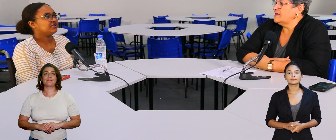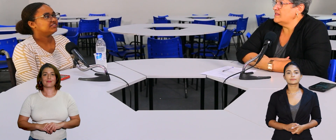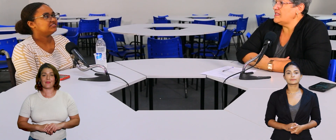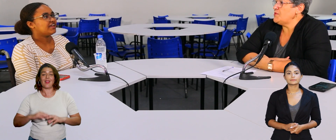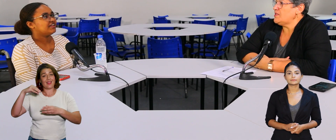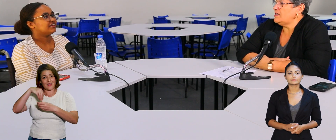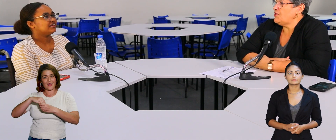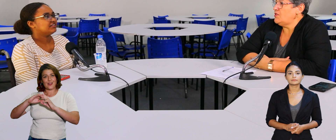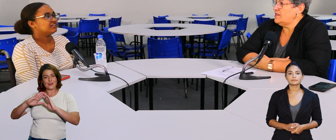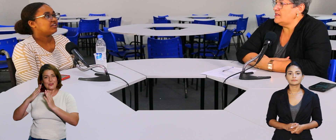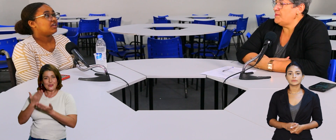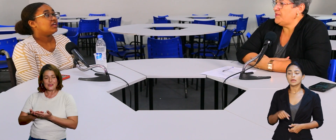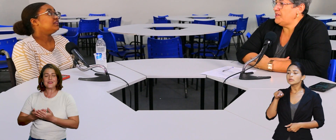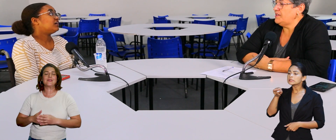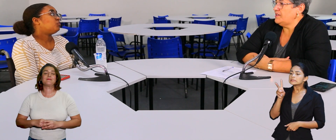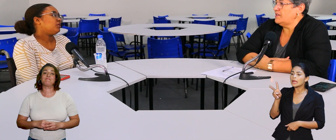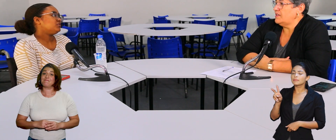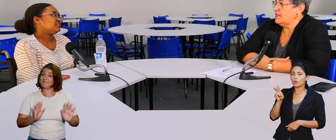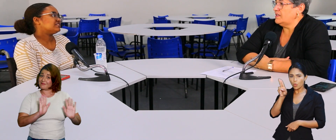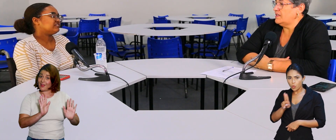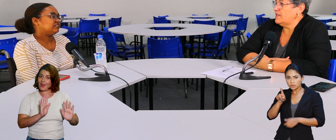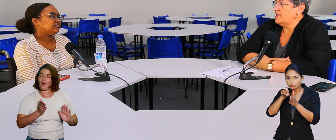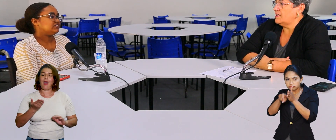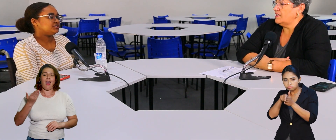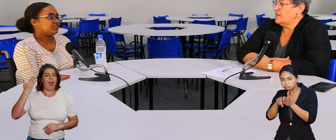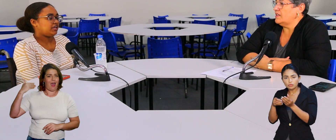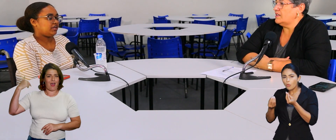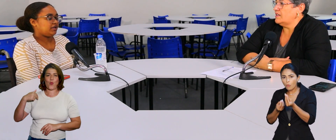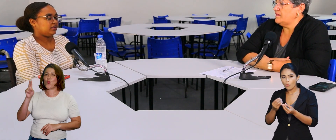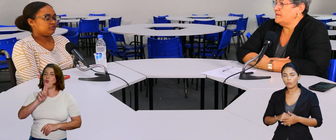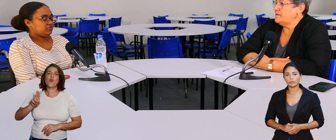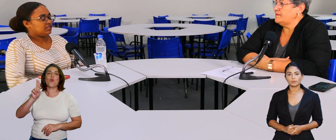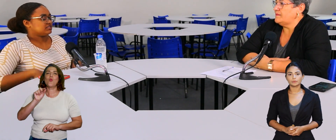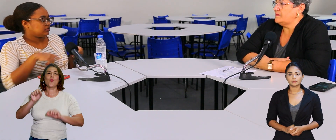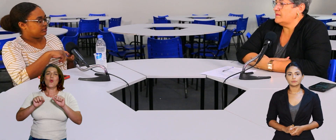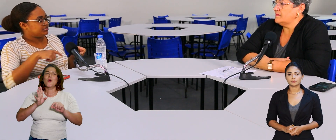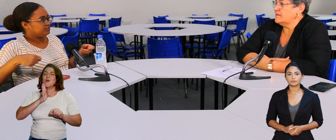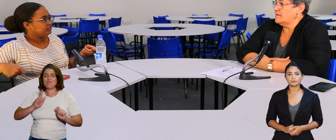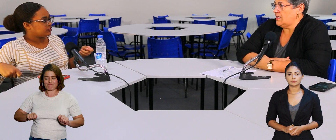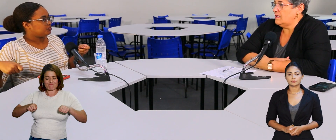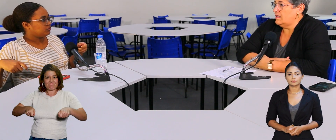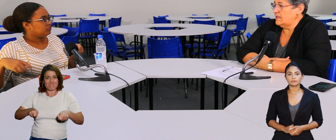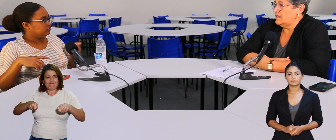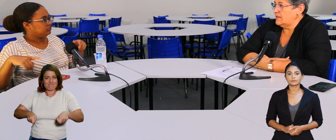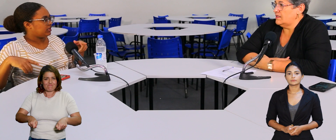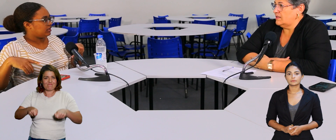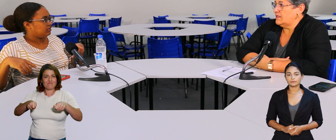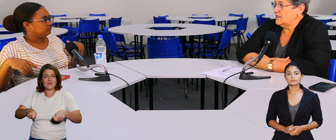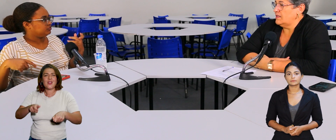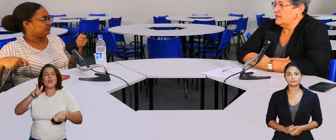Na escola. Você sempre usou cadeira de rodas? Sempre foi. Não, eu utilizava antes aqueles andadores.